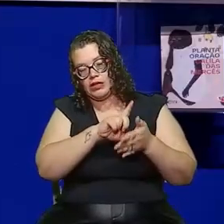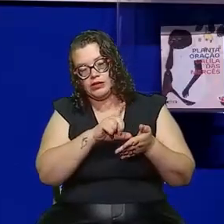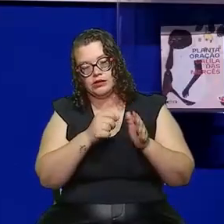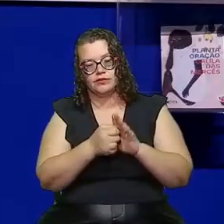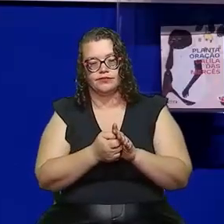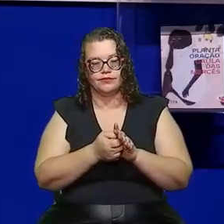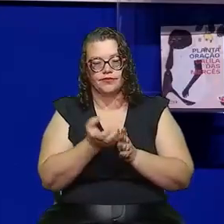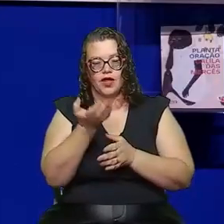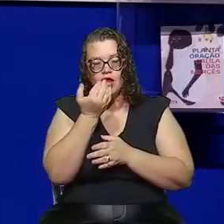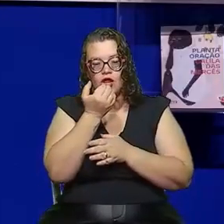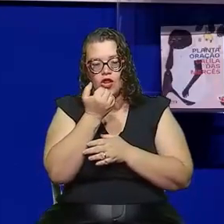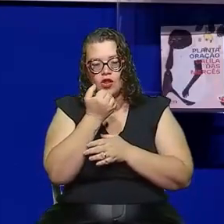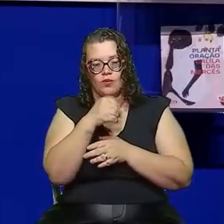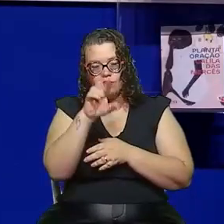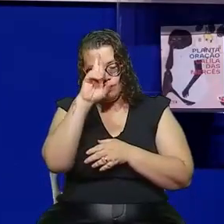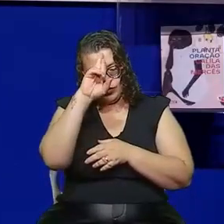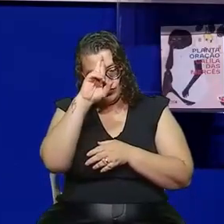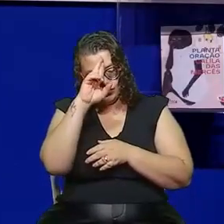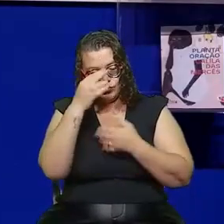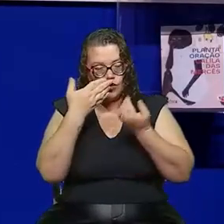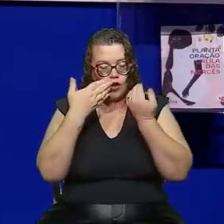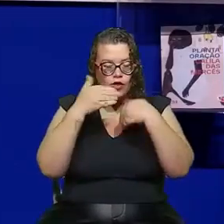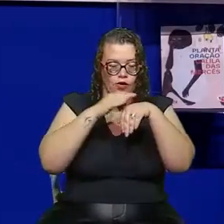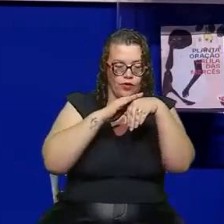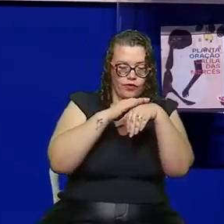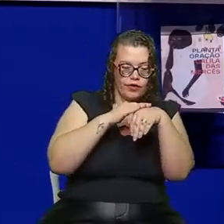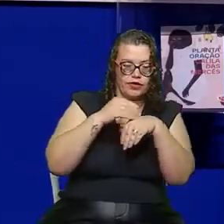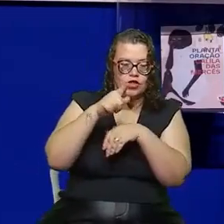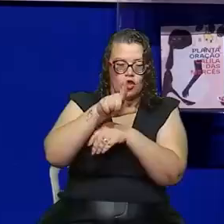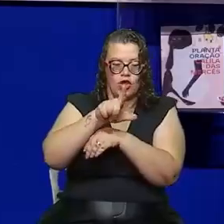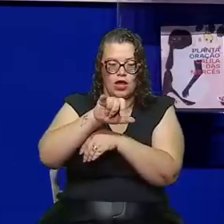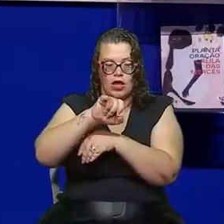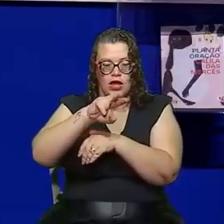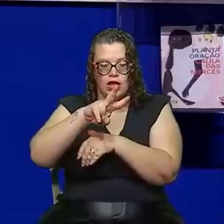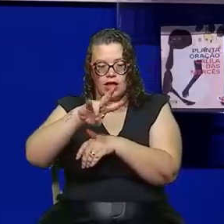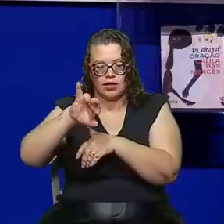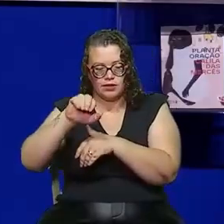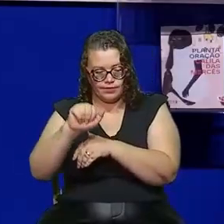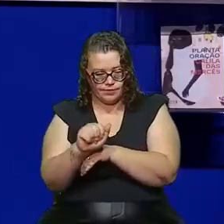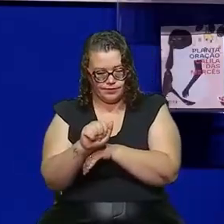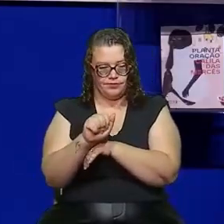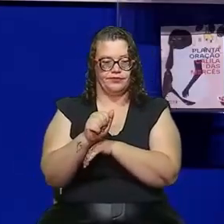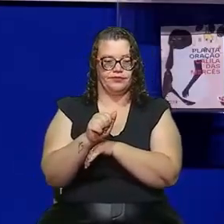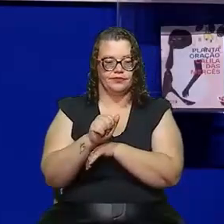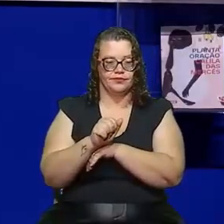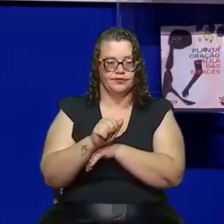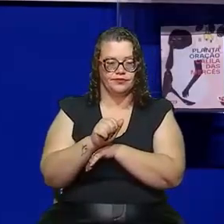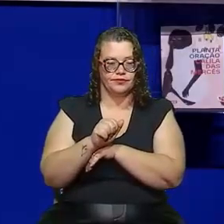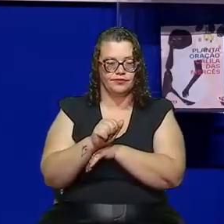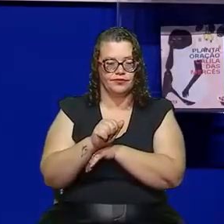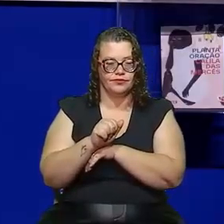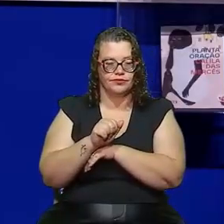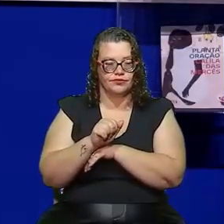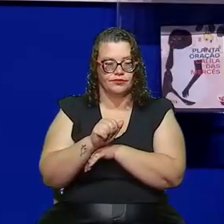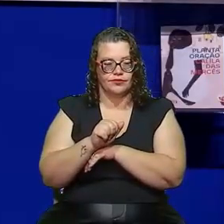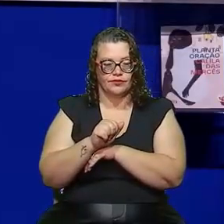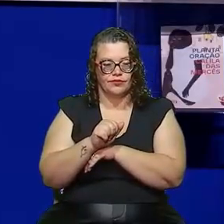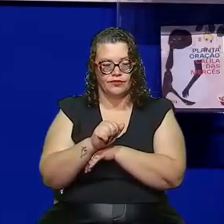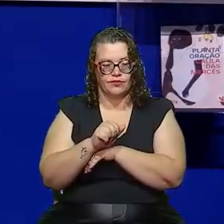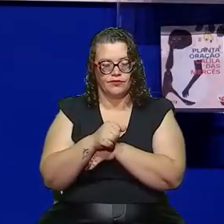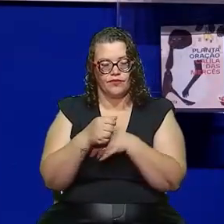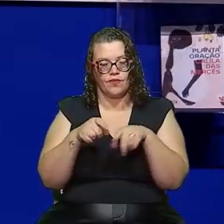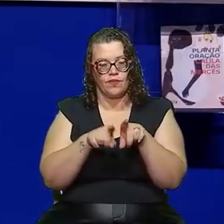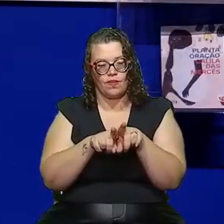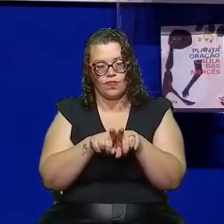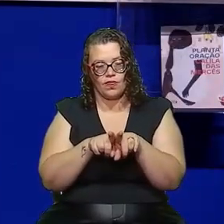no almoço ali, conversando com a Lívia, uma baiana também, né, o Júnior, e a Morgana estava